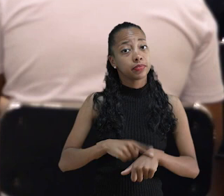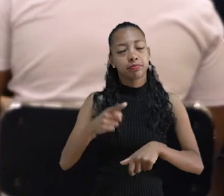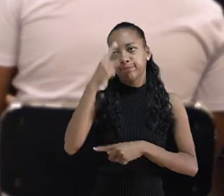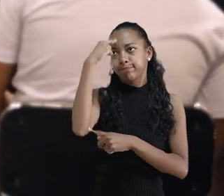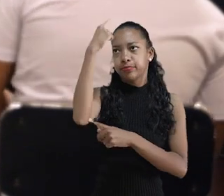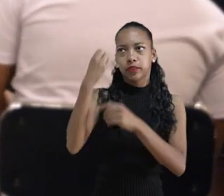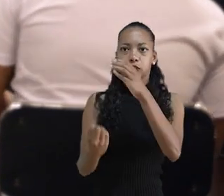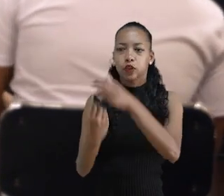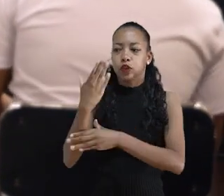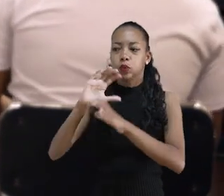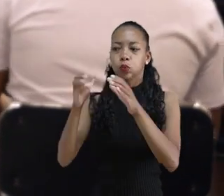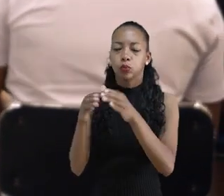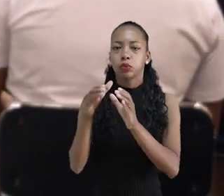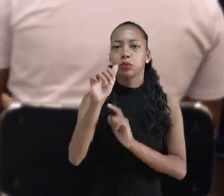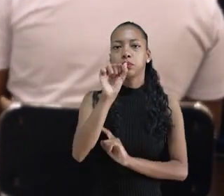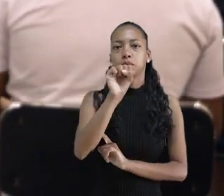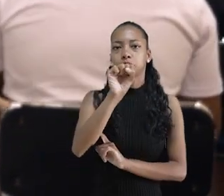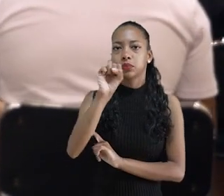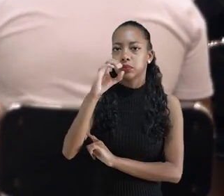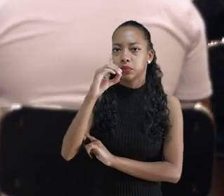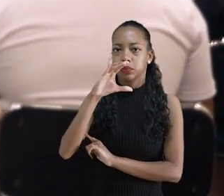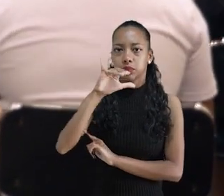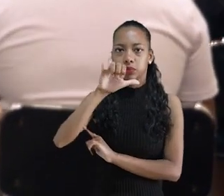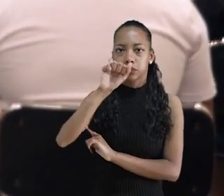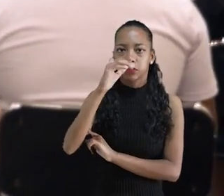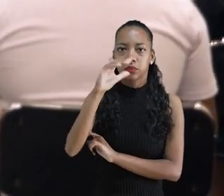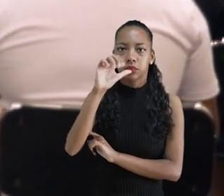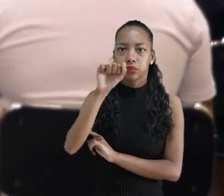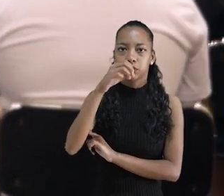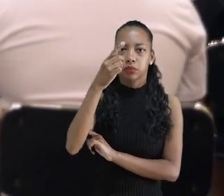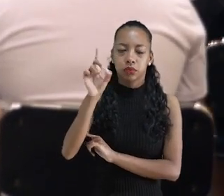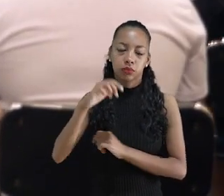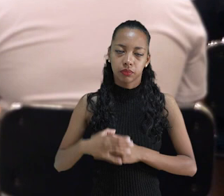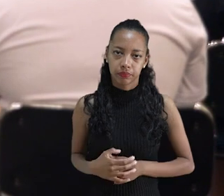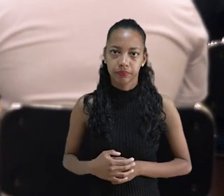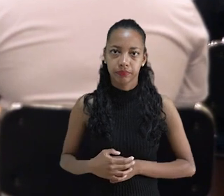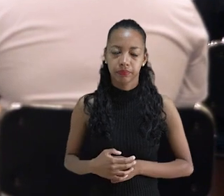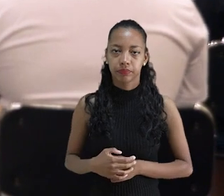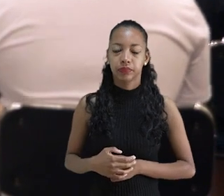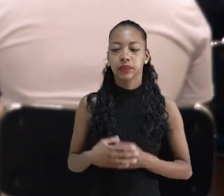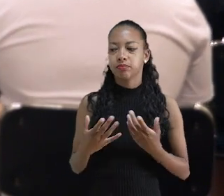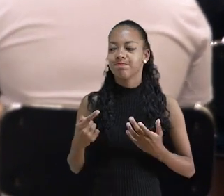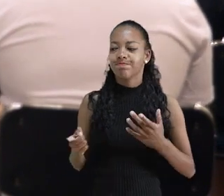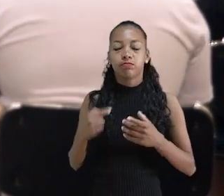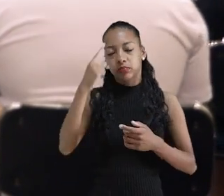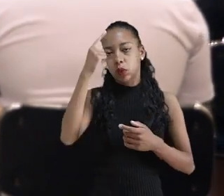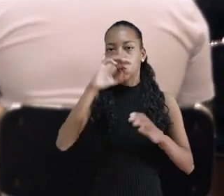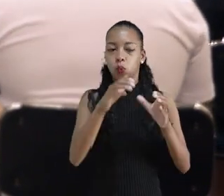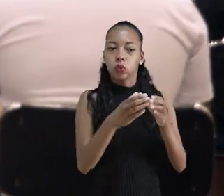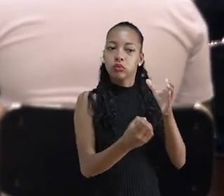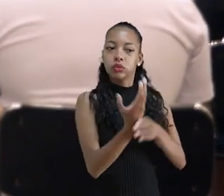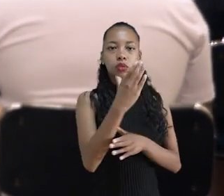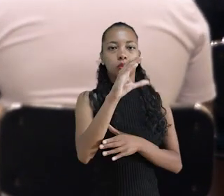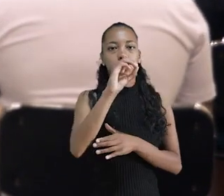criar uma associação né primeiro caminho foi ah não vamos fazer uma cooperativa aí a gente entendeu que cooperativa